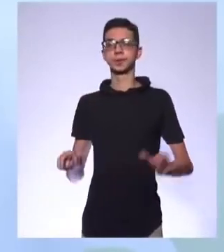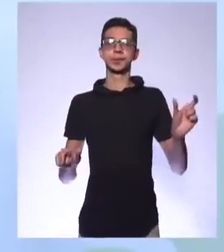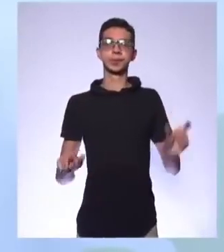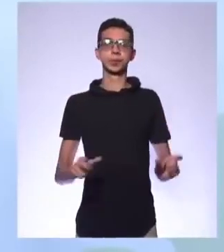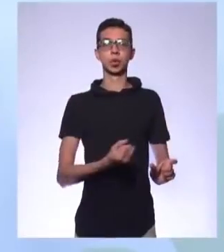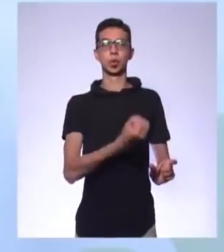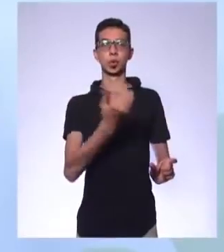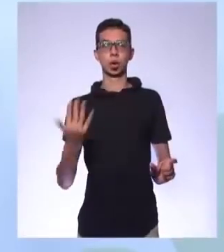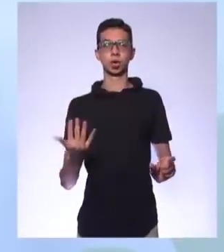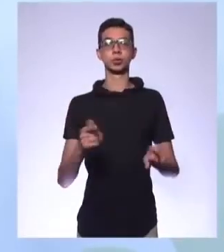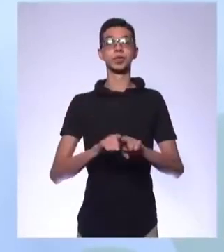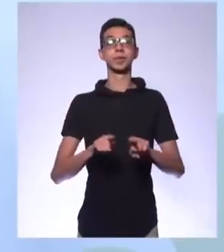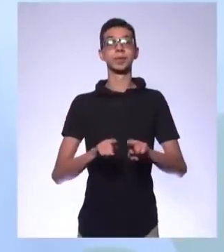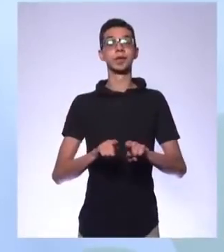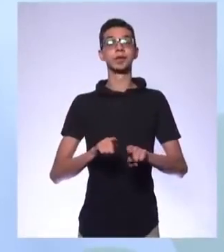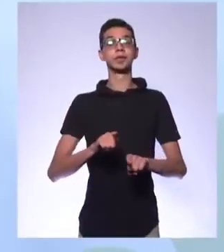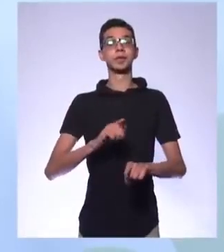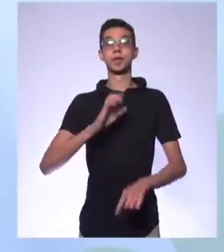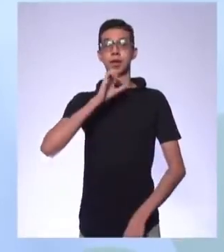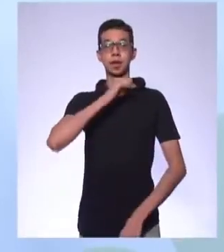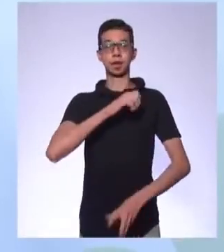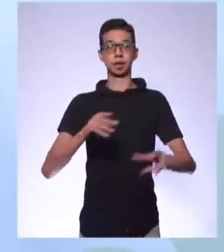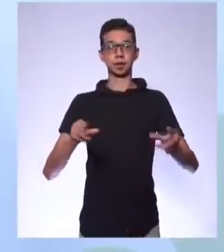muito direta. Ela é